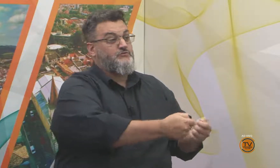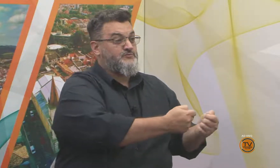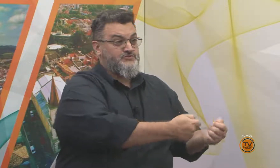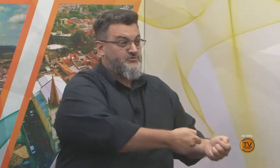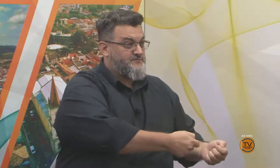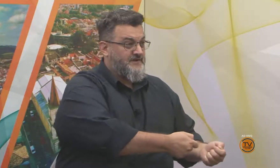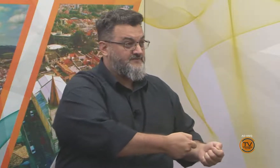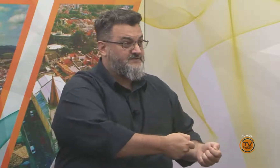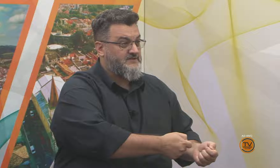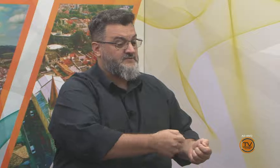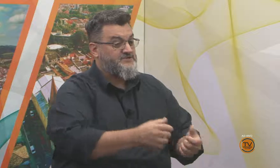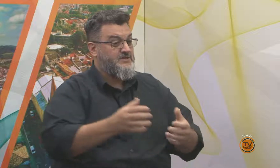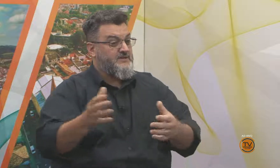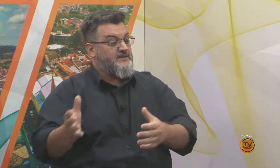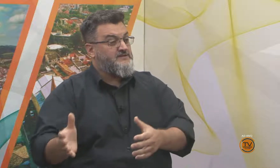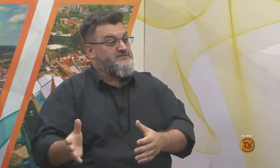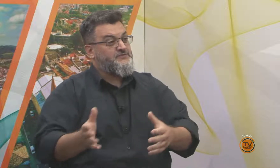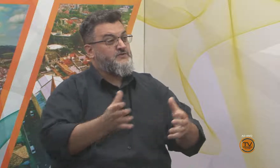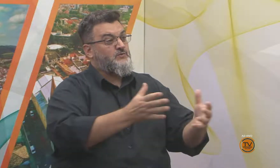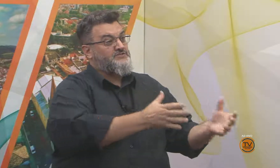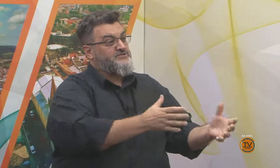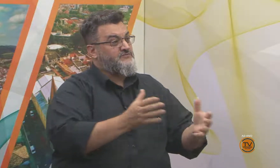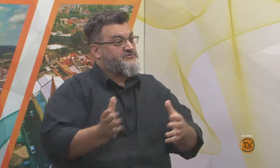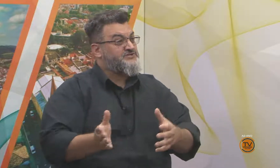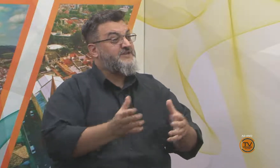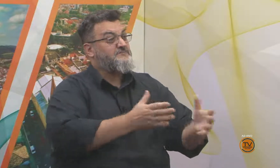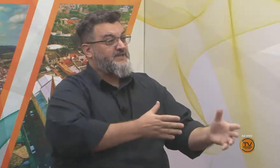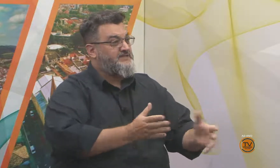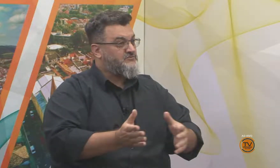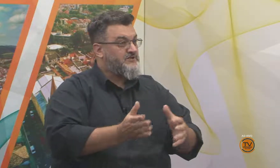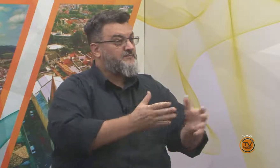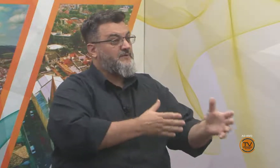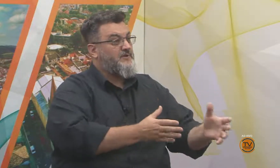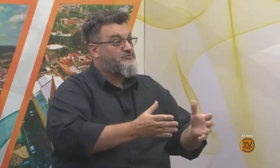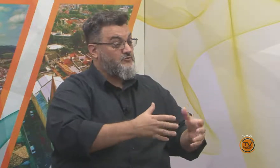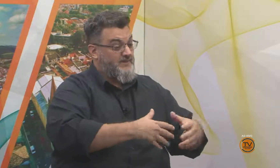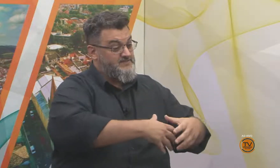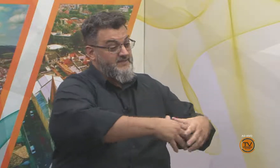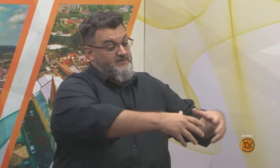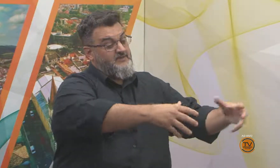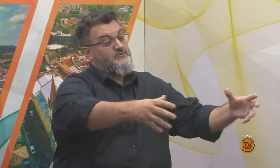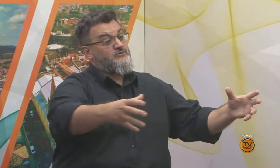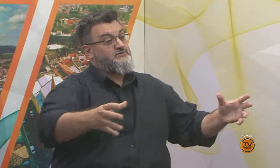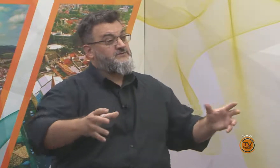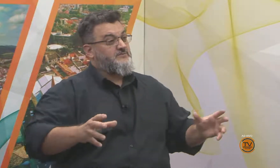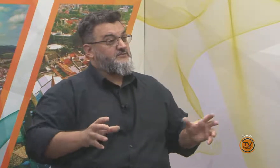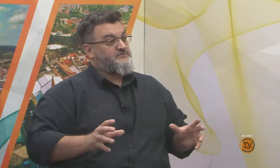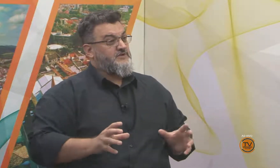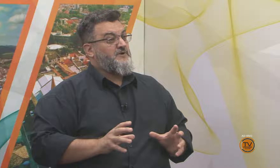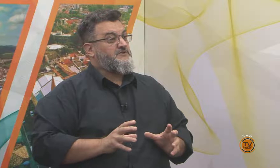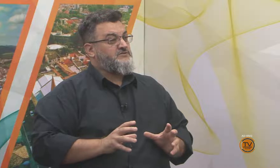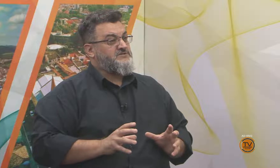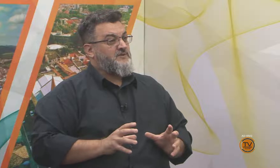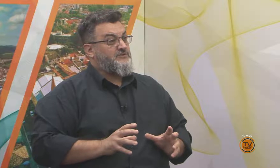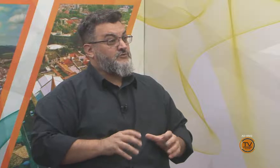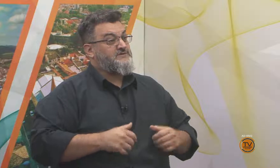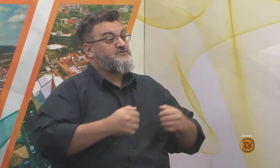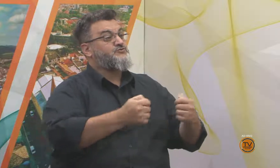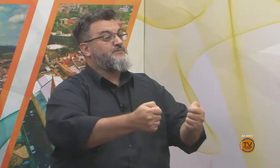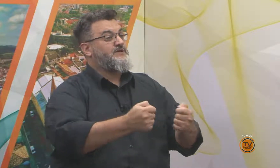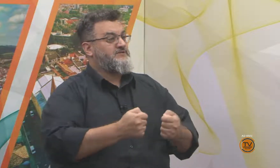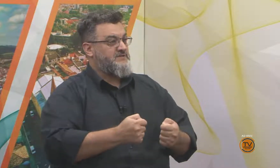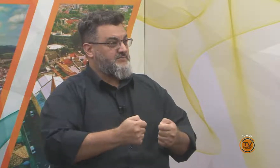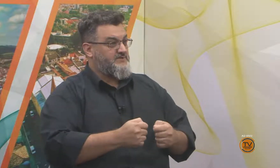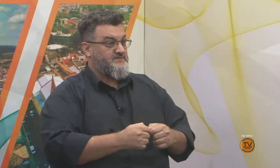eles não tinham condições de pagar financeiramente, eles transferiram um ativo, ou seja, a empresa, os equipamentos e tudo mais, e os trabalhadores e